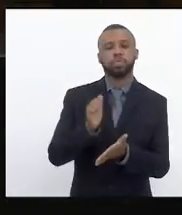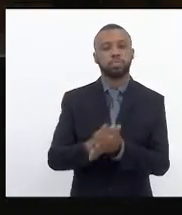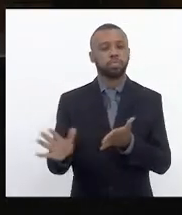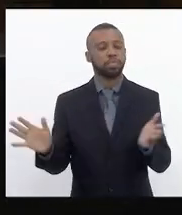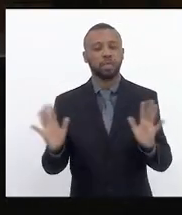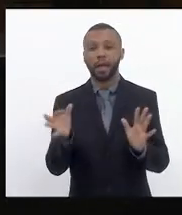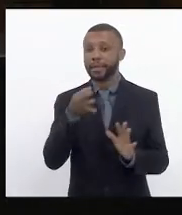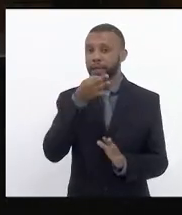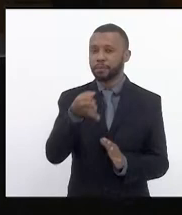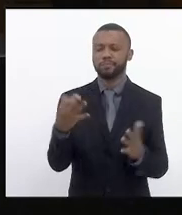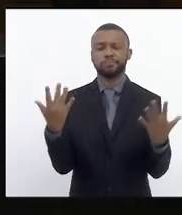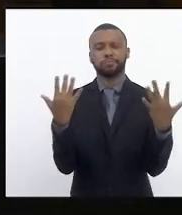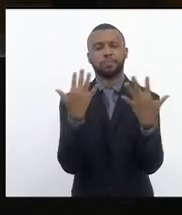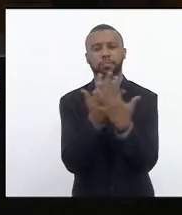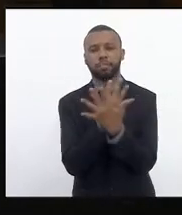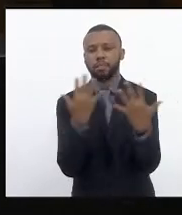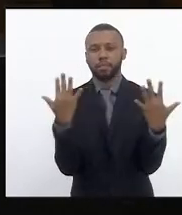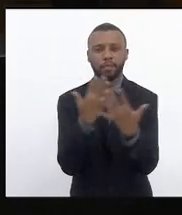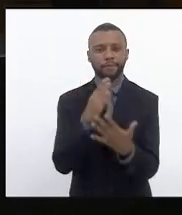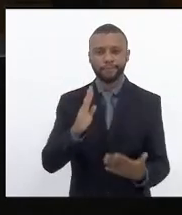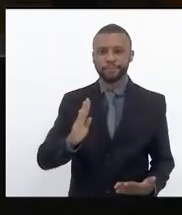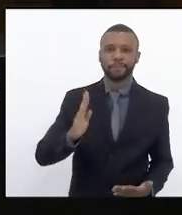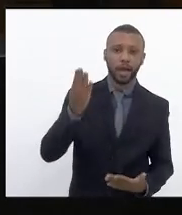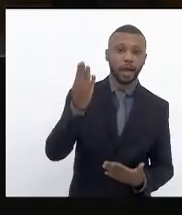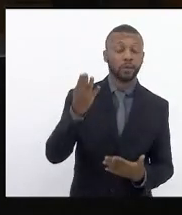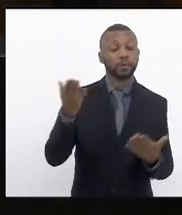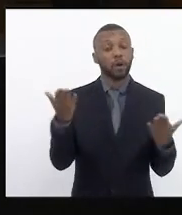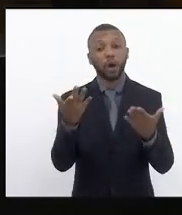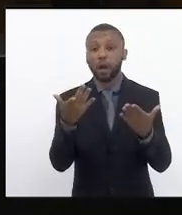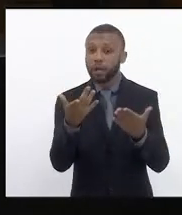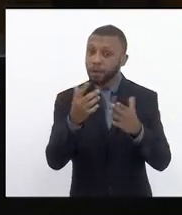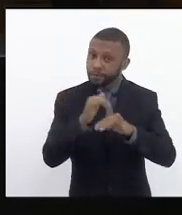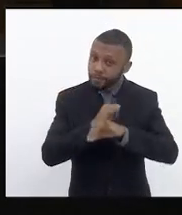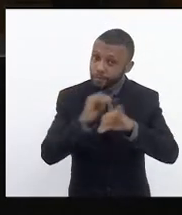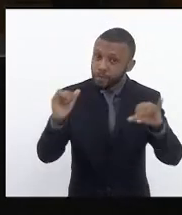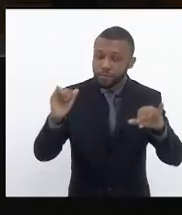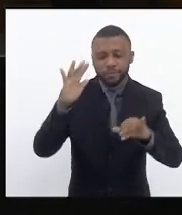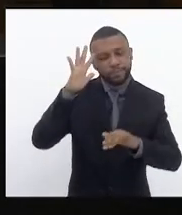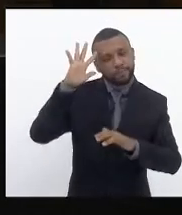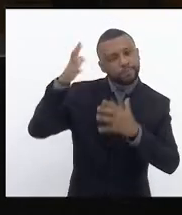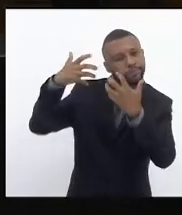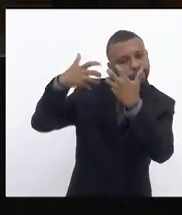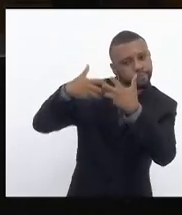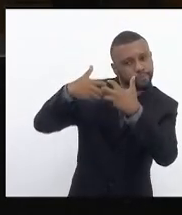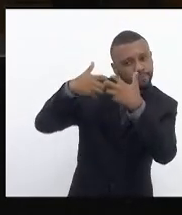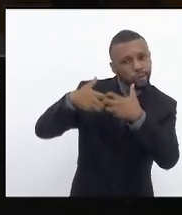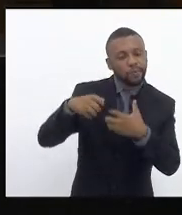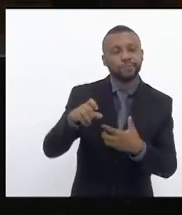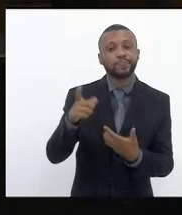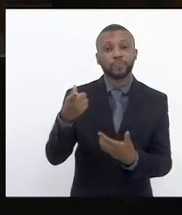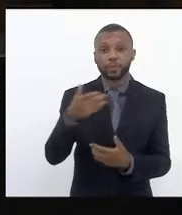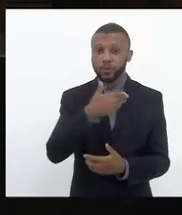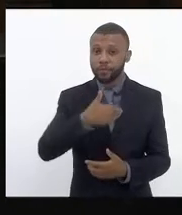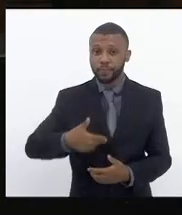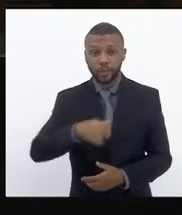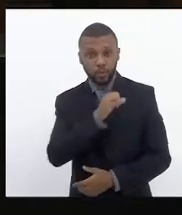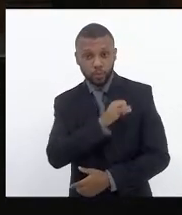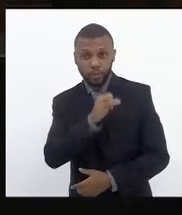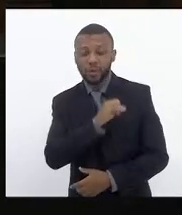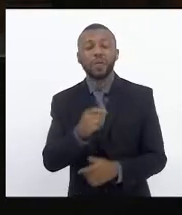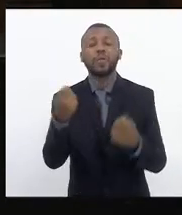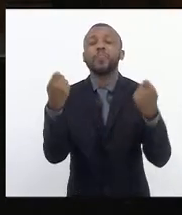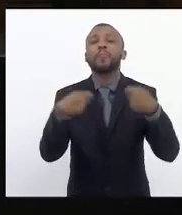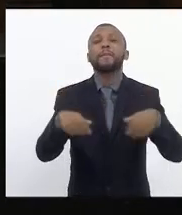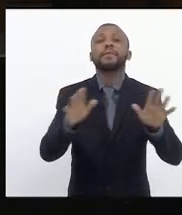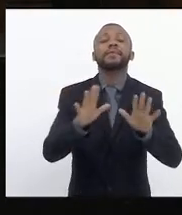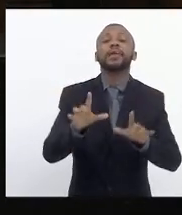argumento ele é falacioso e deixo aqui é uma reflexão que o governo do estado não precisa escolher